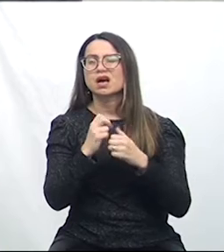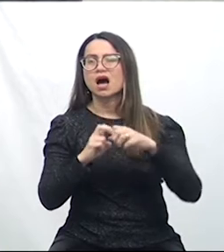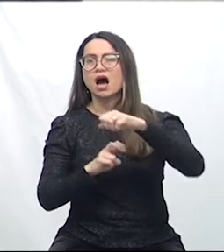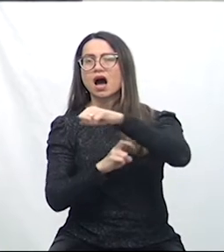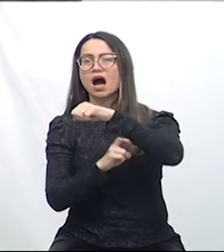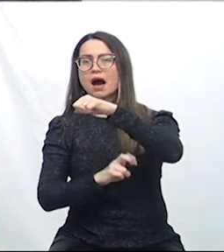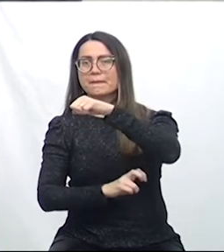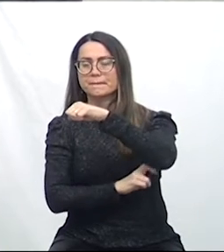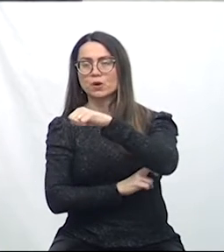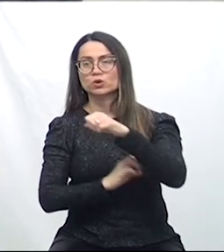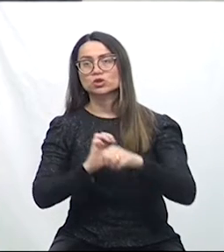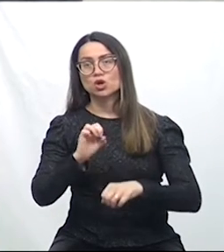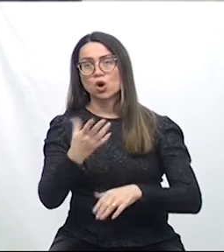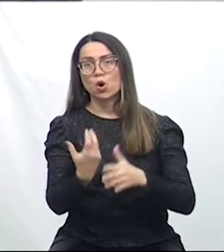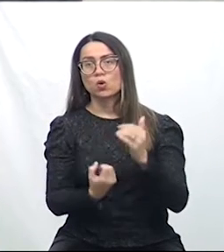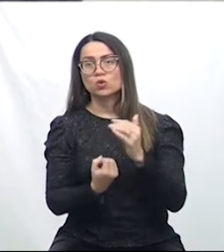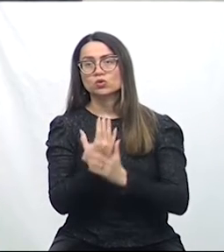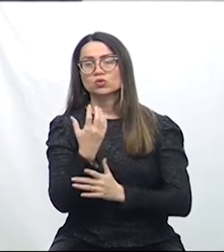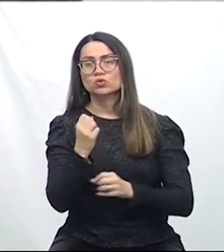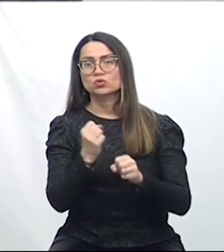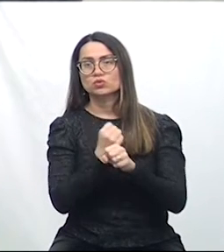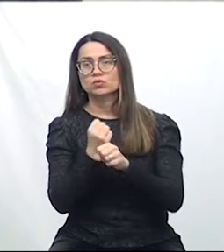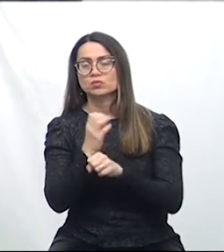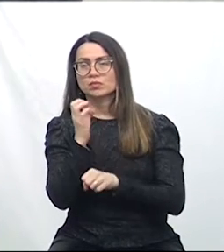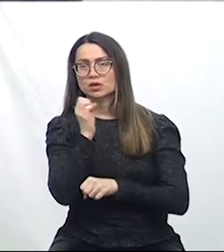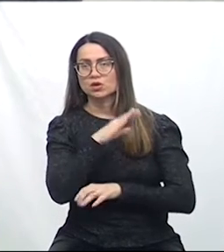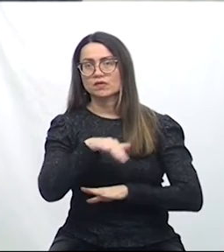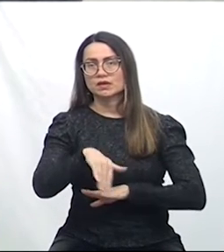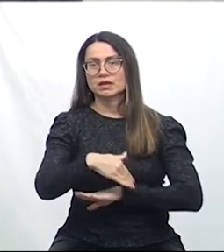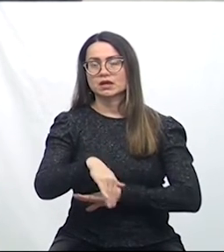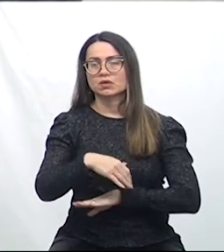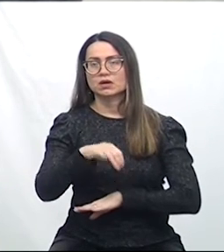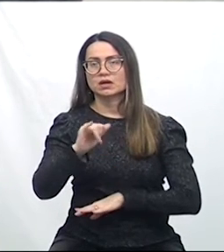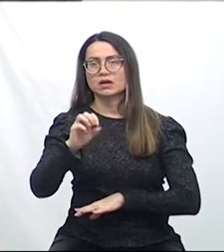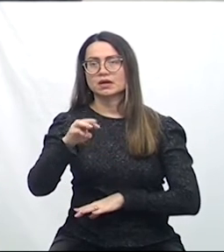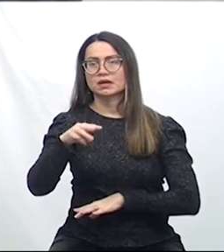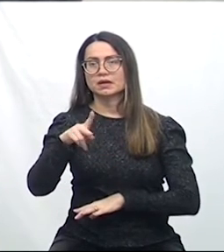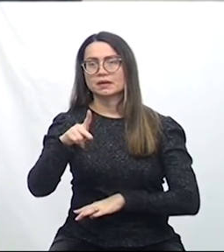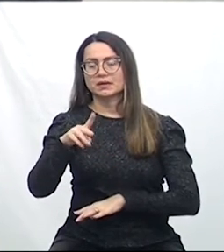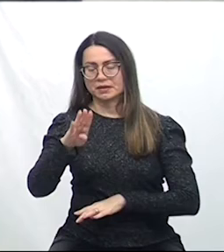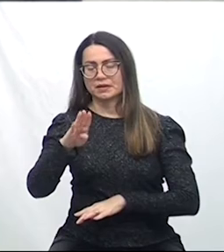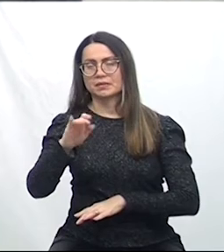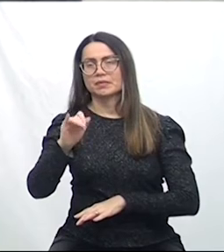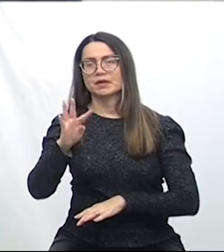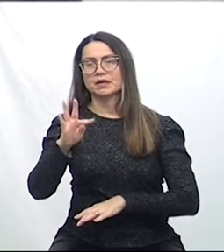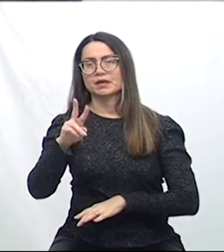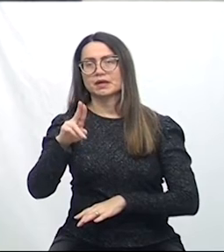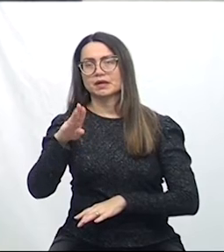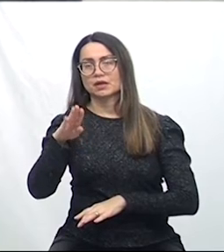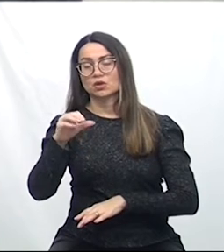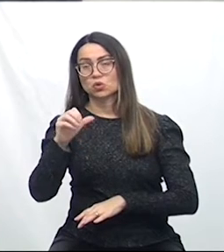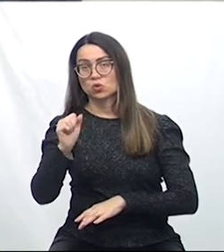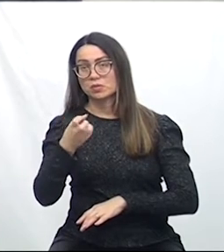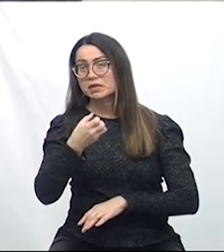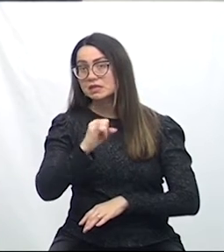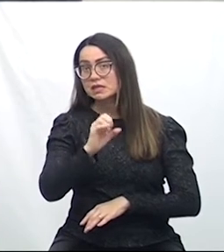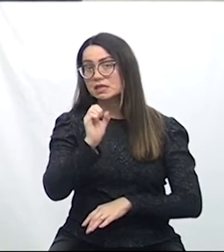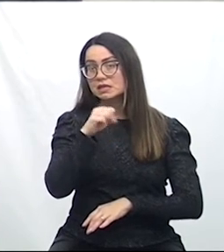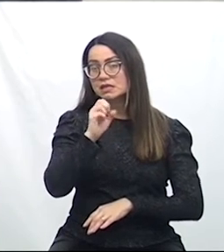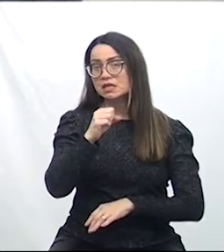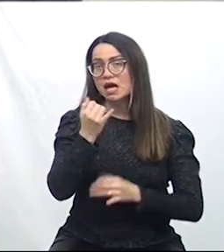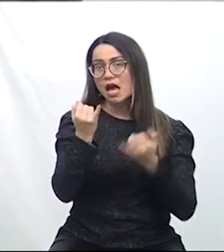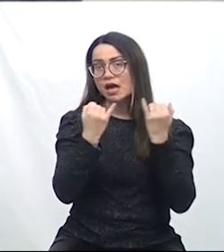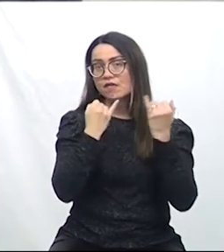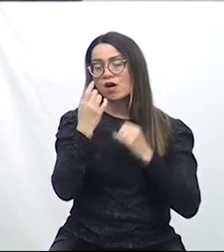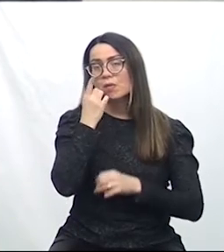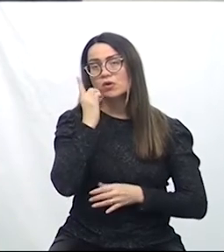de madeira, localizada na rua Imbituba, 205, bairro Brasília. Em caso afirmativo, que seja informada a data aproximada de